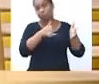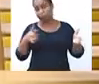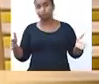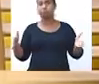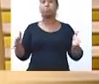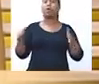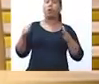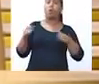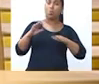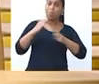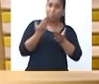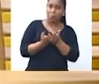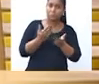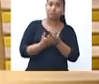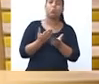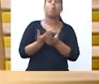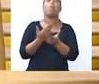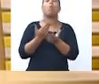estadual.